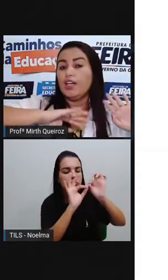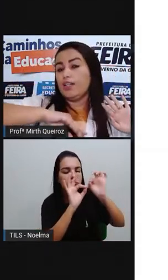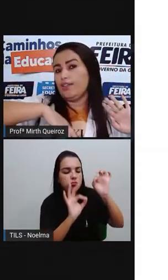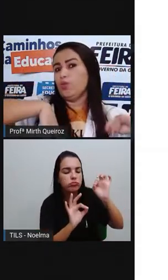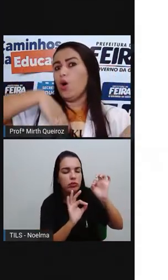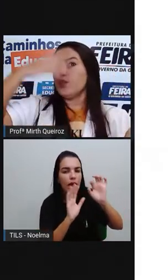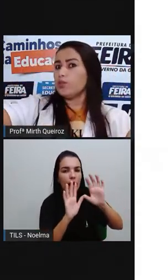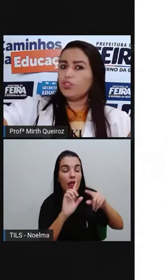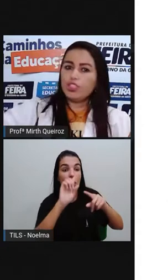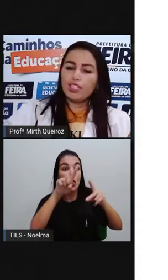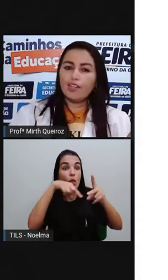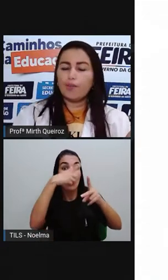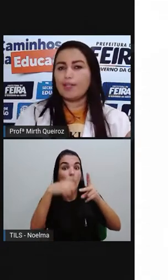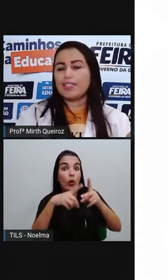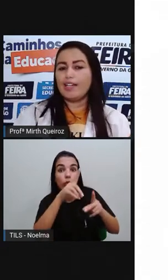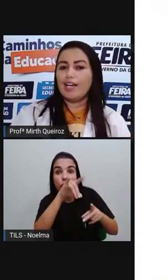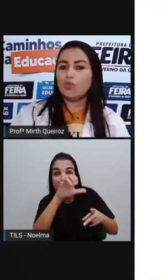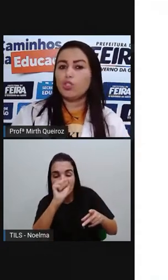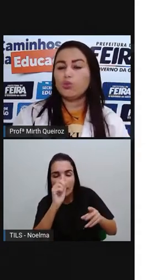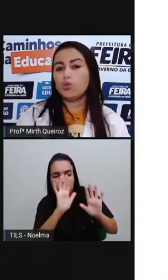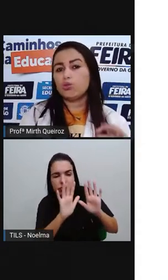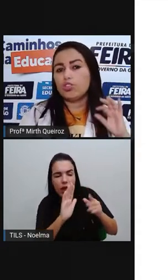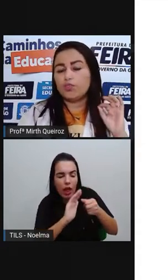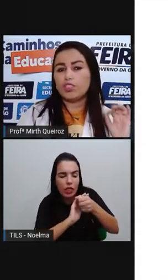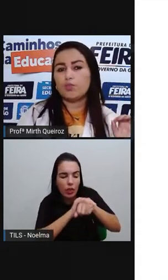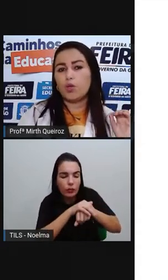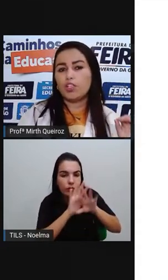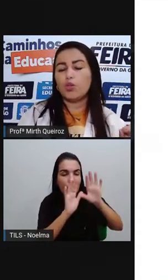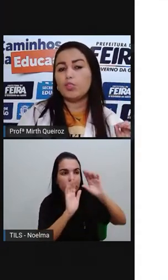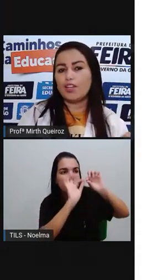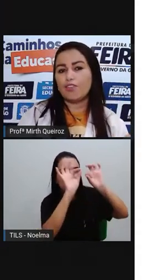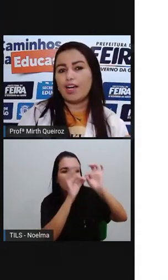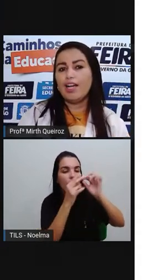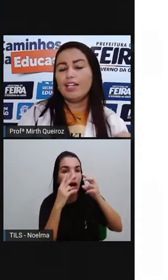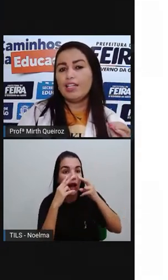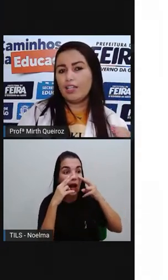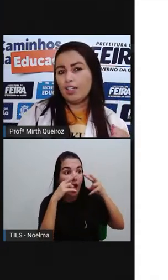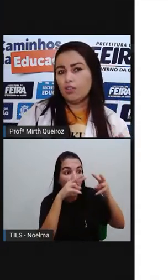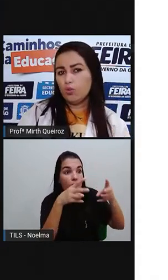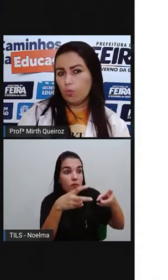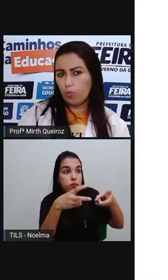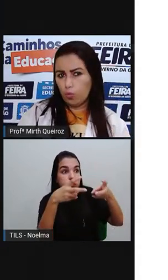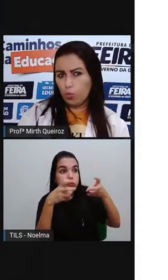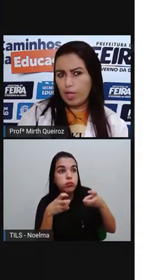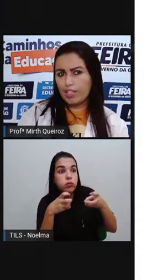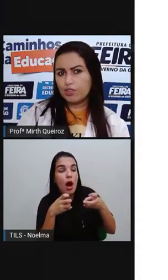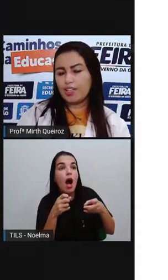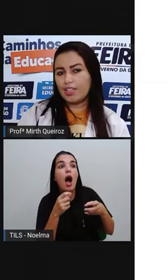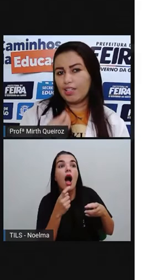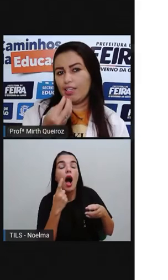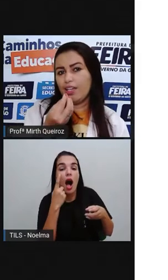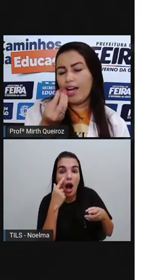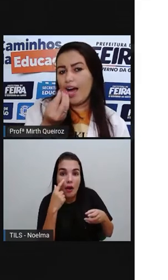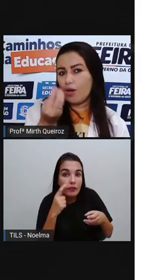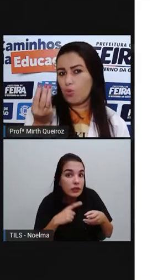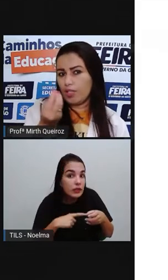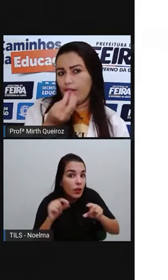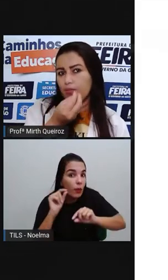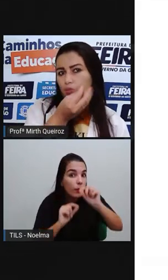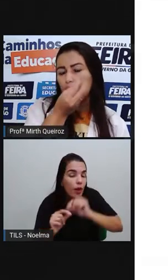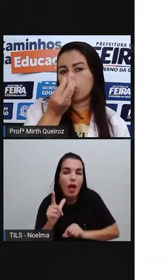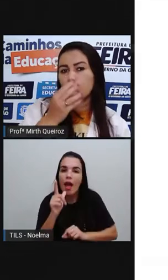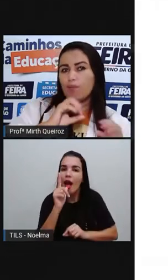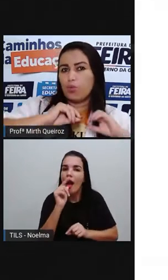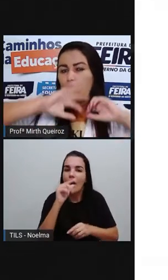dia, no outro dia, né, vai passar aí a noite, no outro dia vocês podem observar que no plástico vai ter ali água,